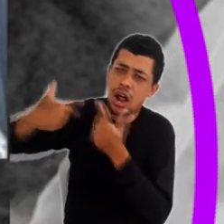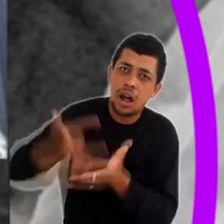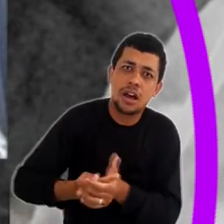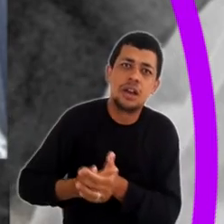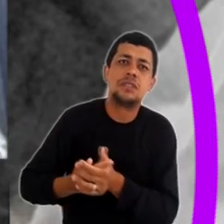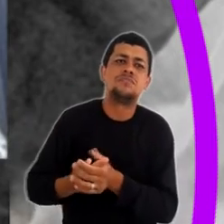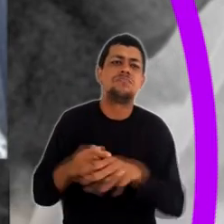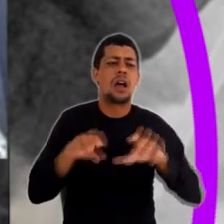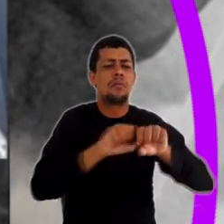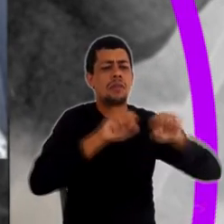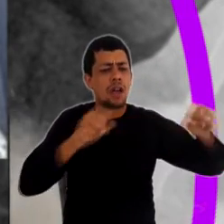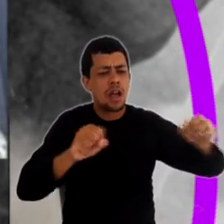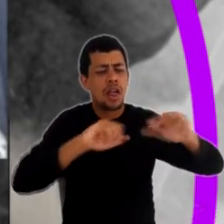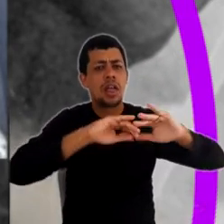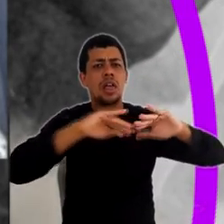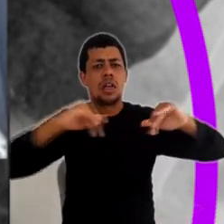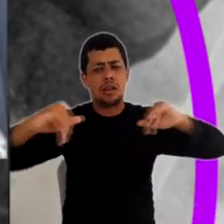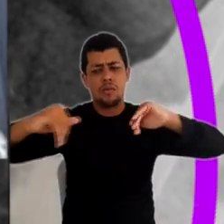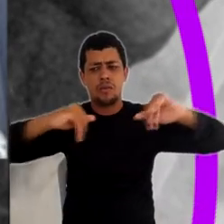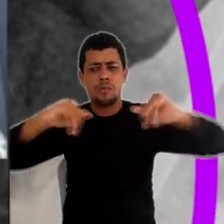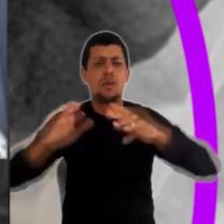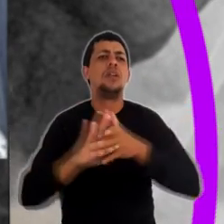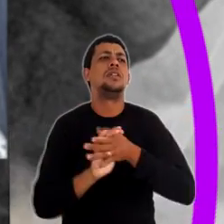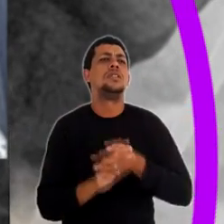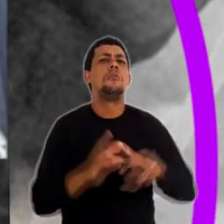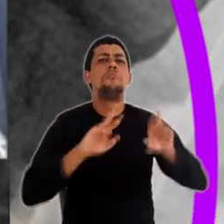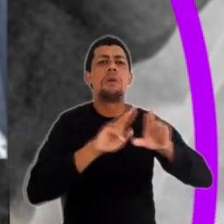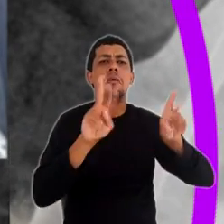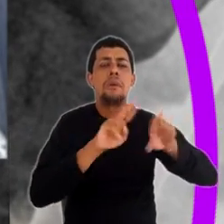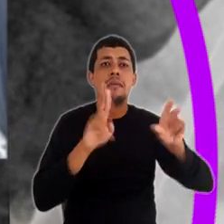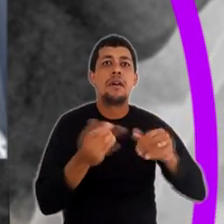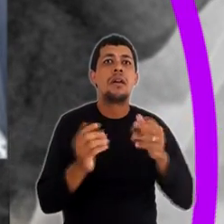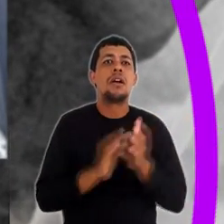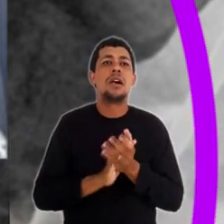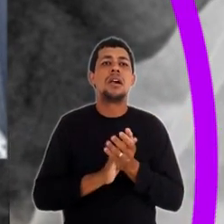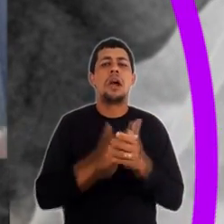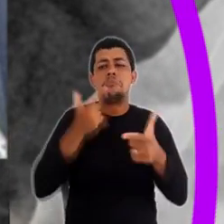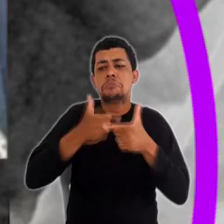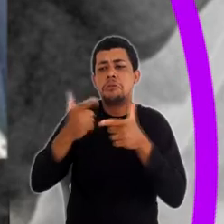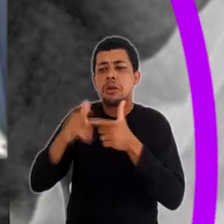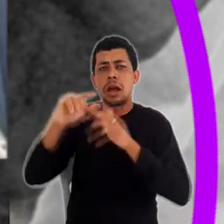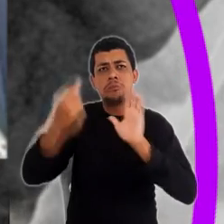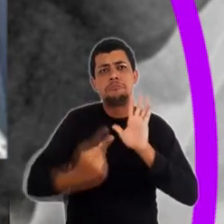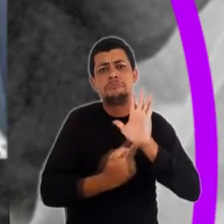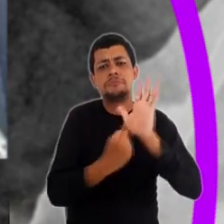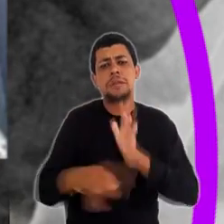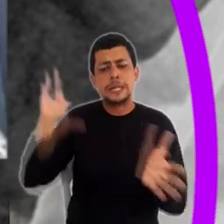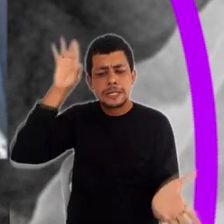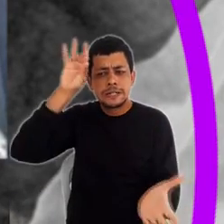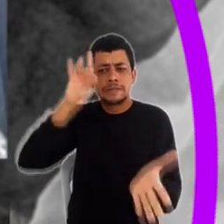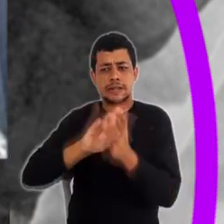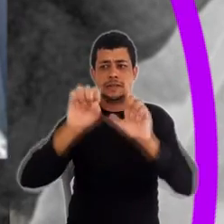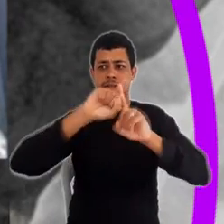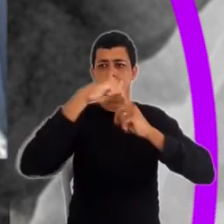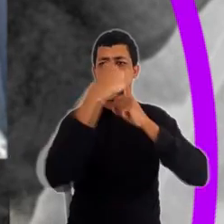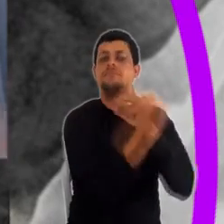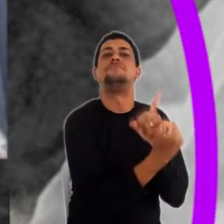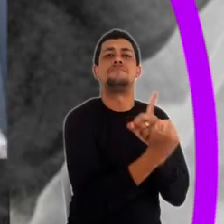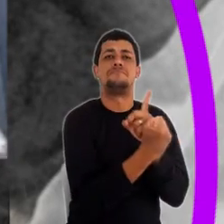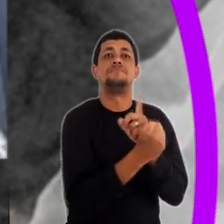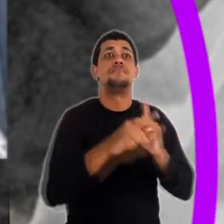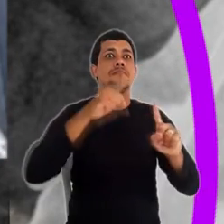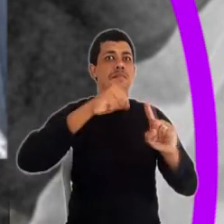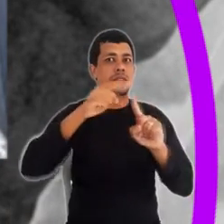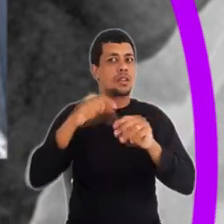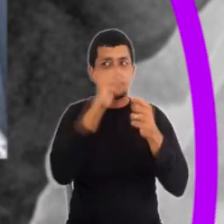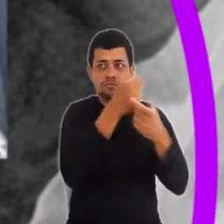Essa desconstrução de imaginários. Ele traz consigo essa problematização das realidades sociais, das, tipo,